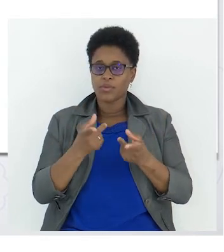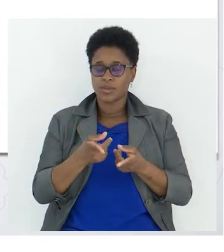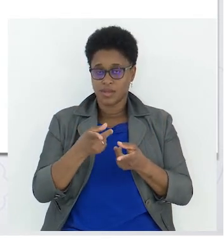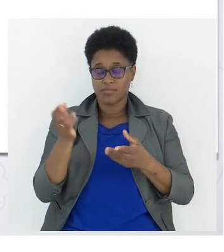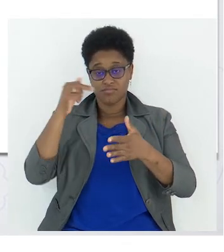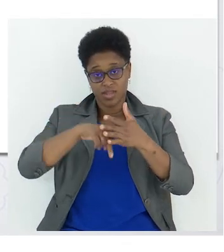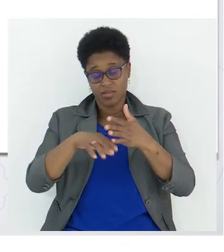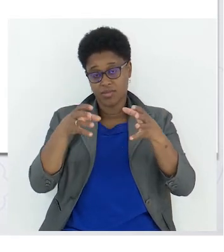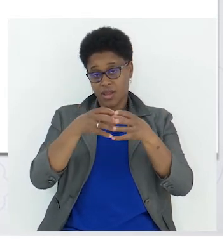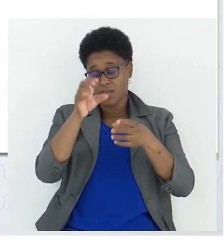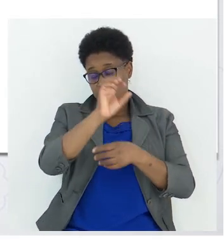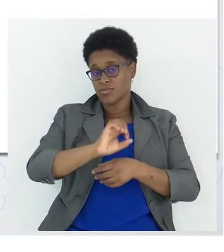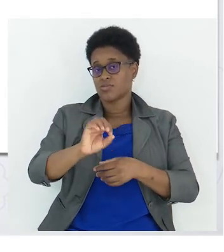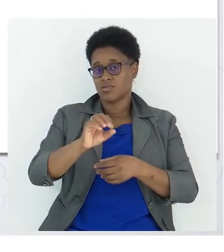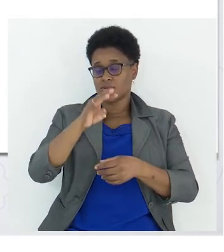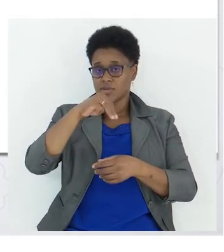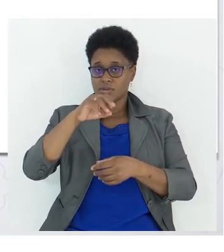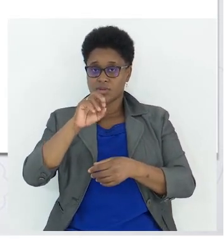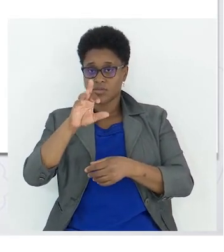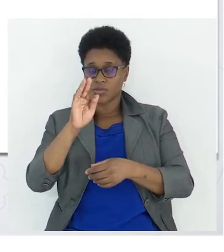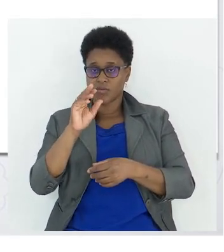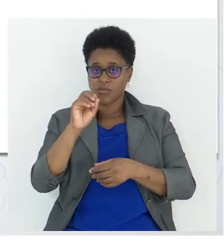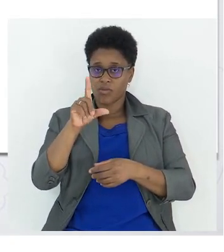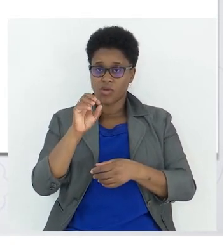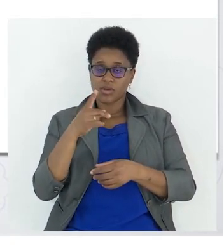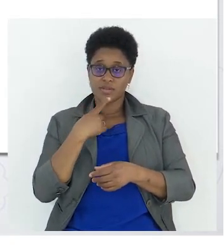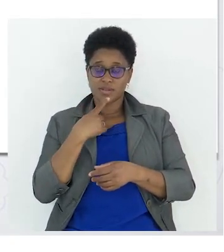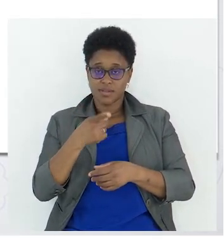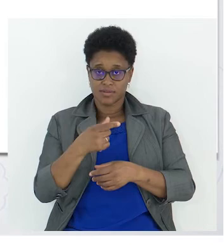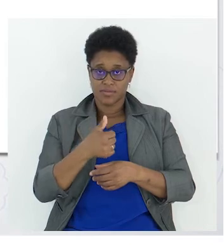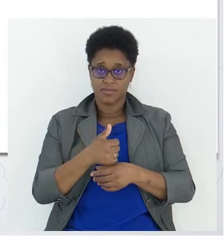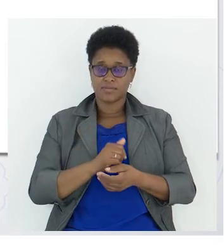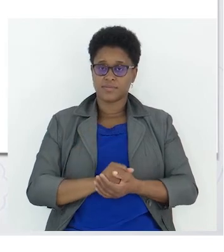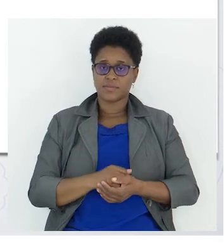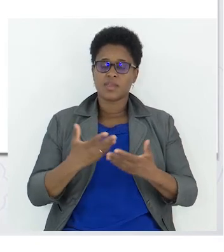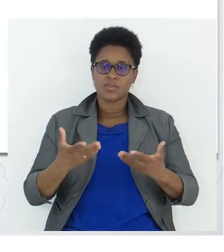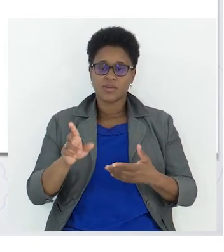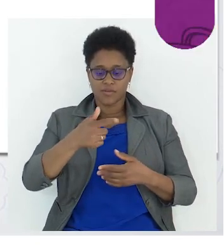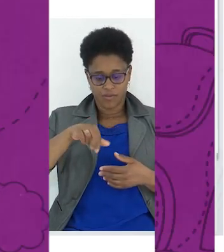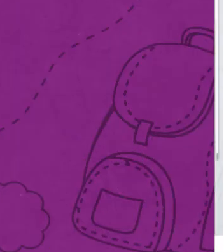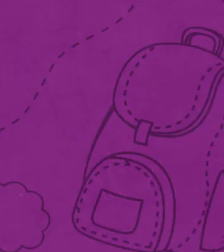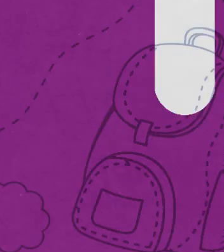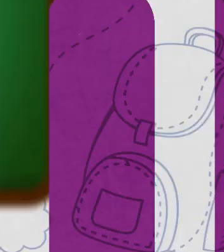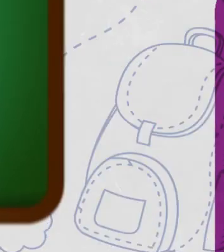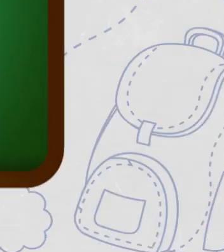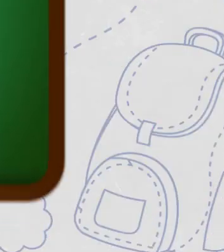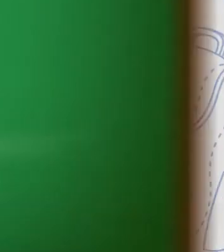da sua classe, morfologicamente. Ok? Então, vamos lá ver.